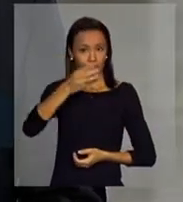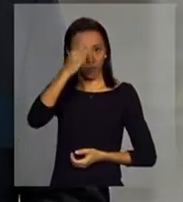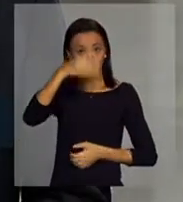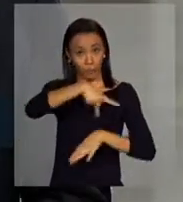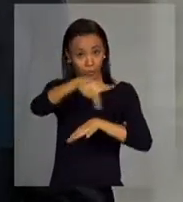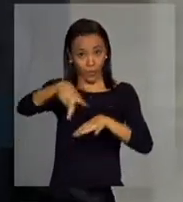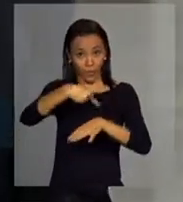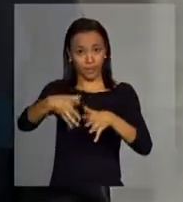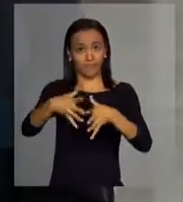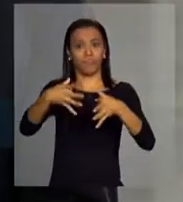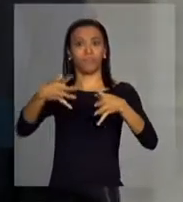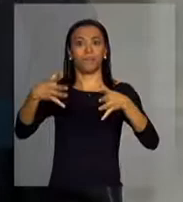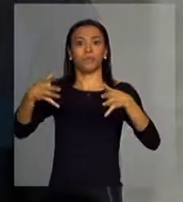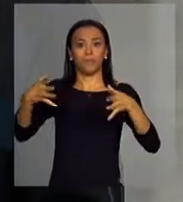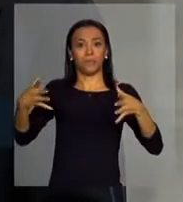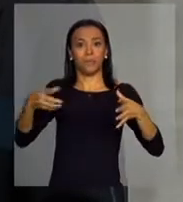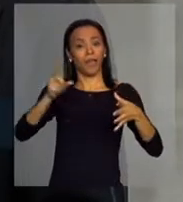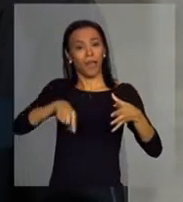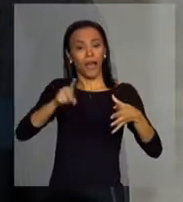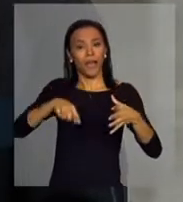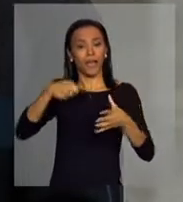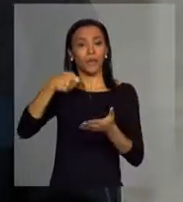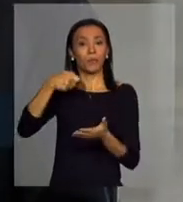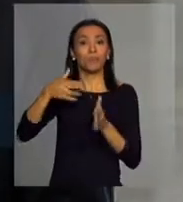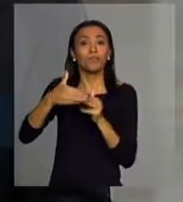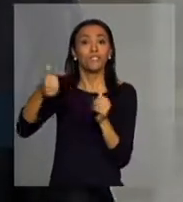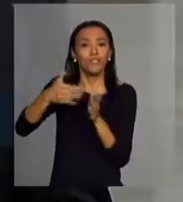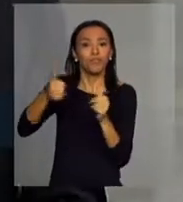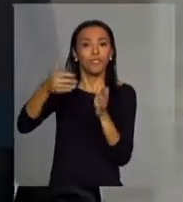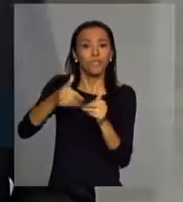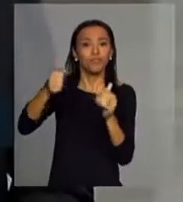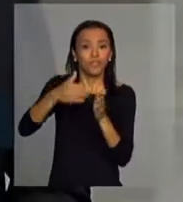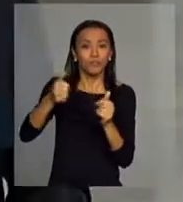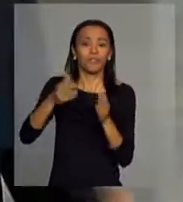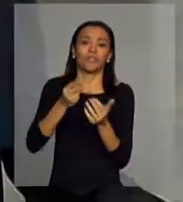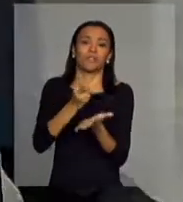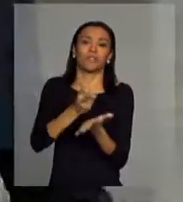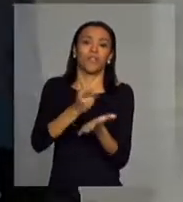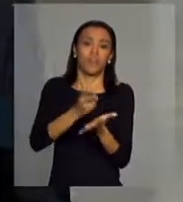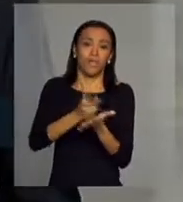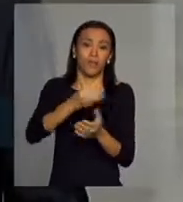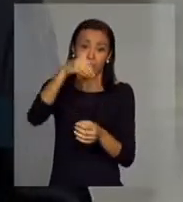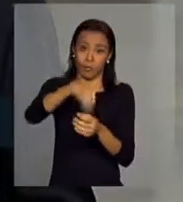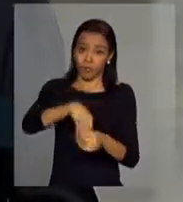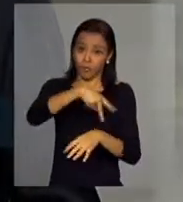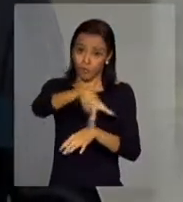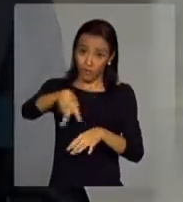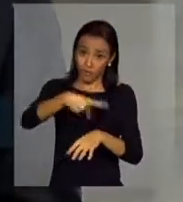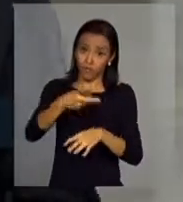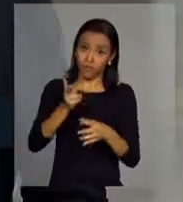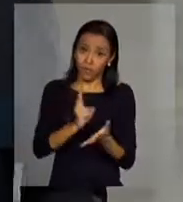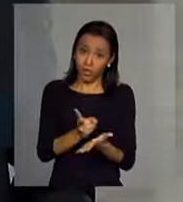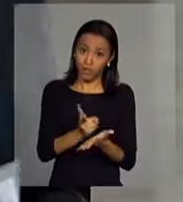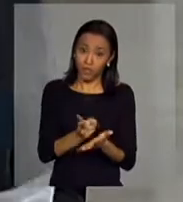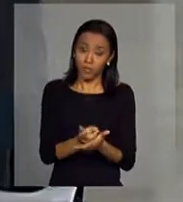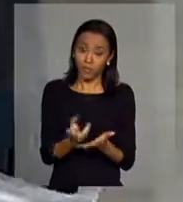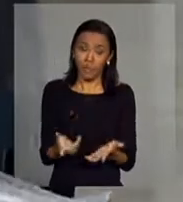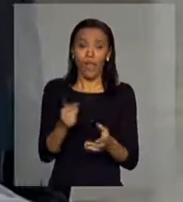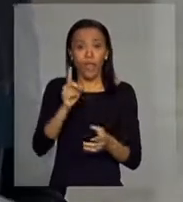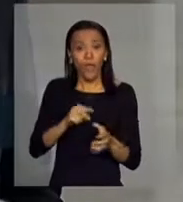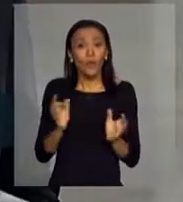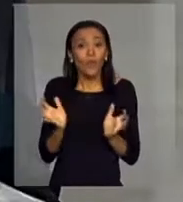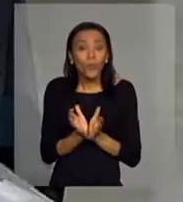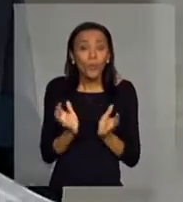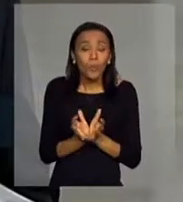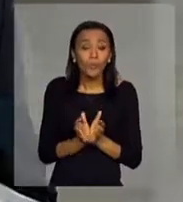cresceu. Esta era uma cobrança internacional que faziam do nosso país por ainda manter esse tipo de relação. Trata-se de uma categoria